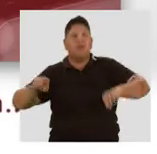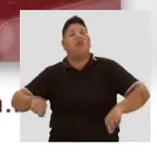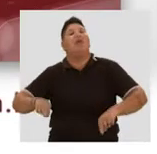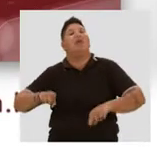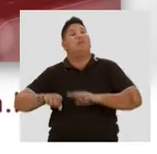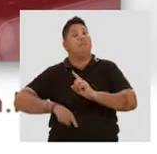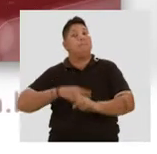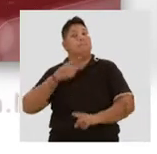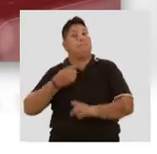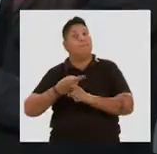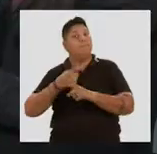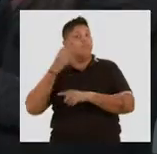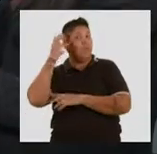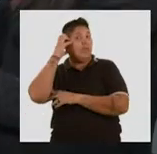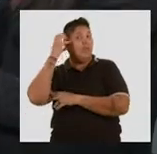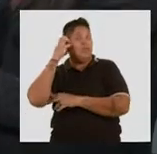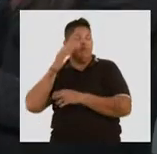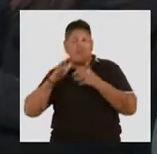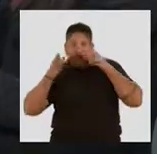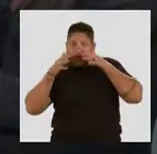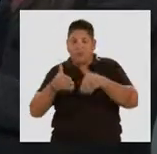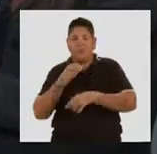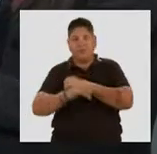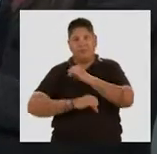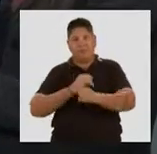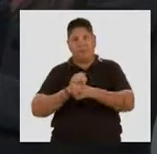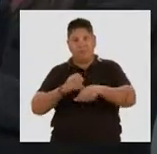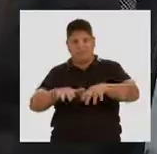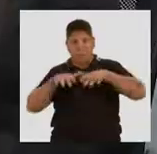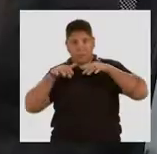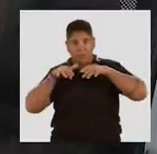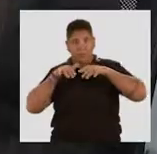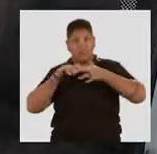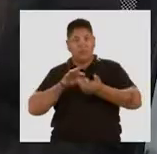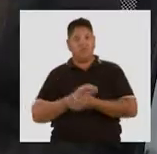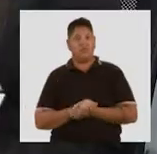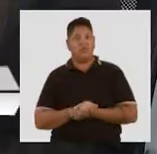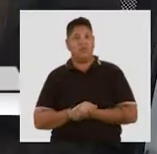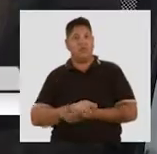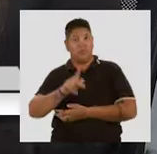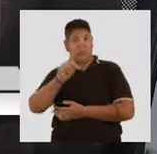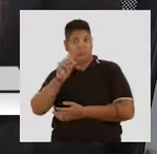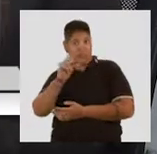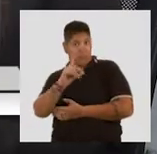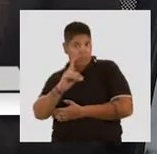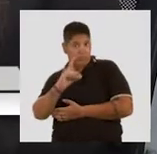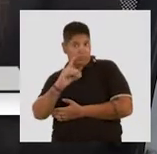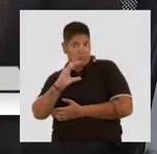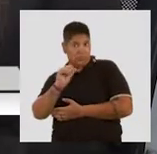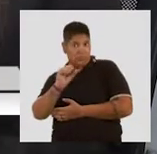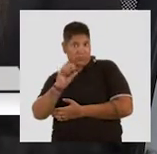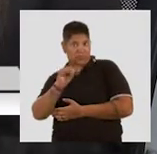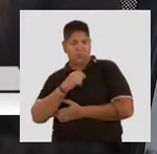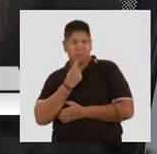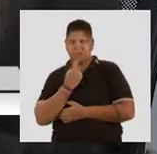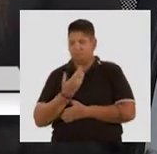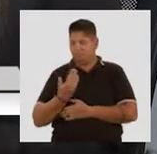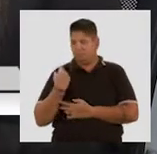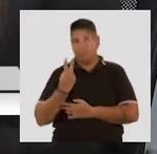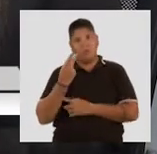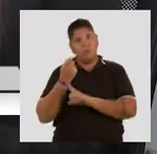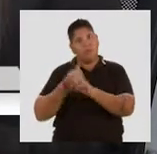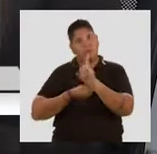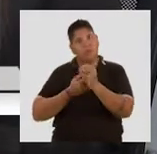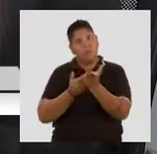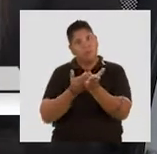arquivo digital de áudio voltado ao público da internet. O podcast Prosa de Trabalho ele é bem recente, tem